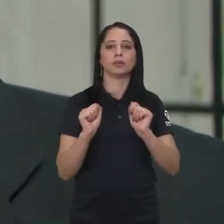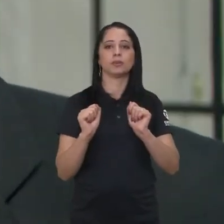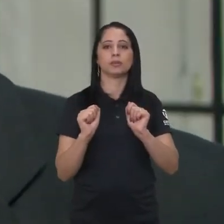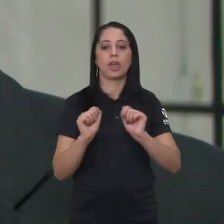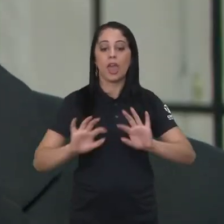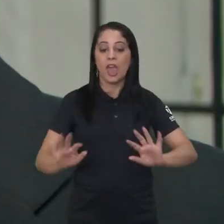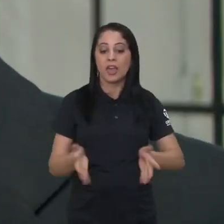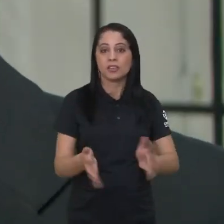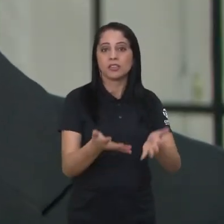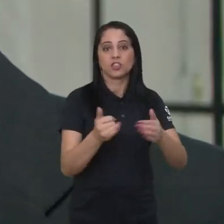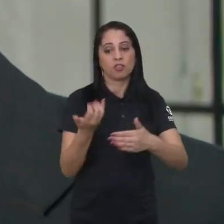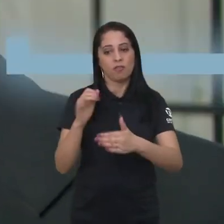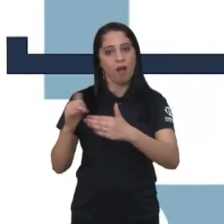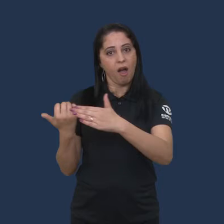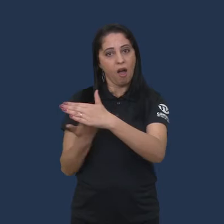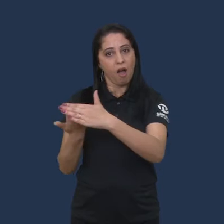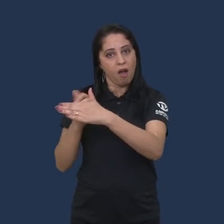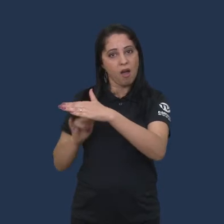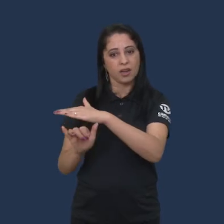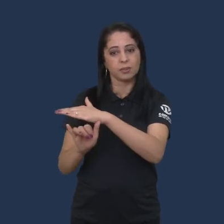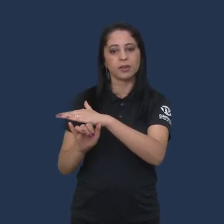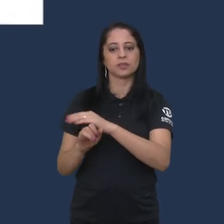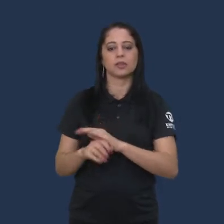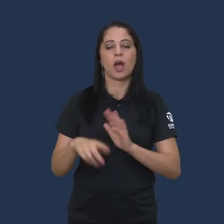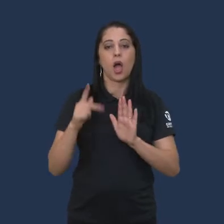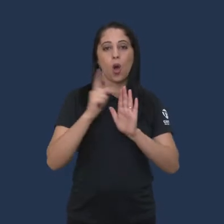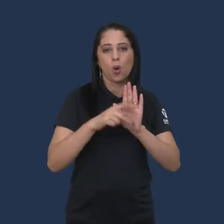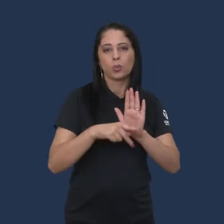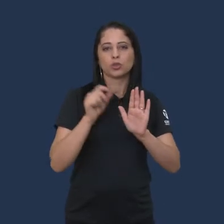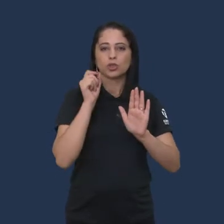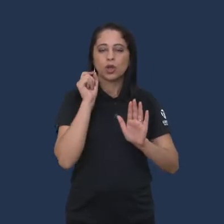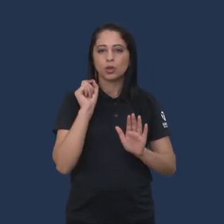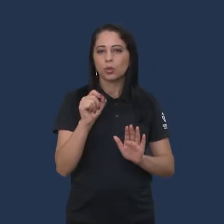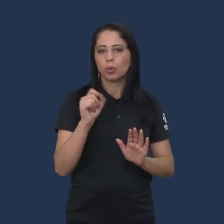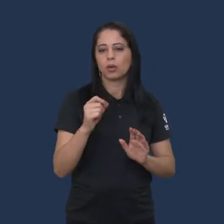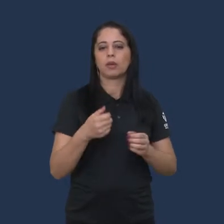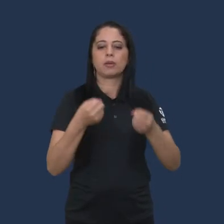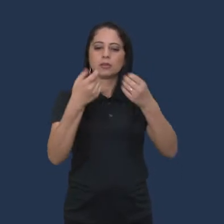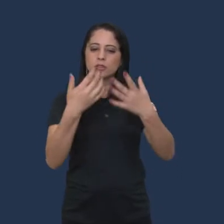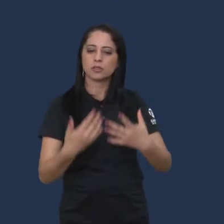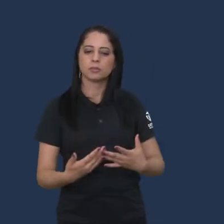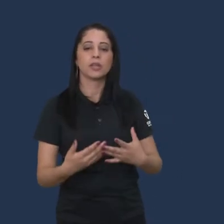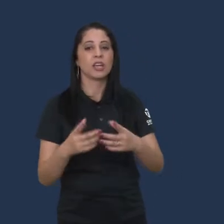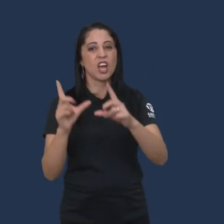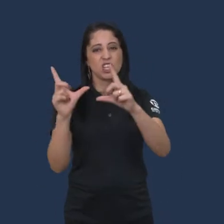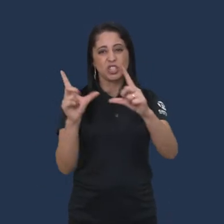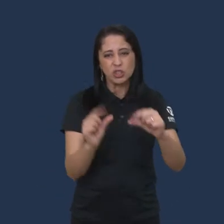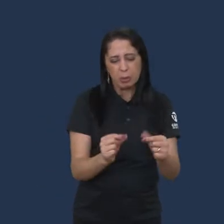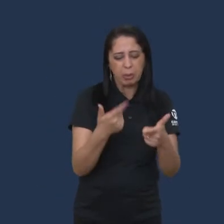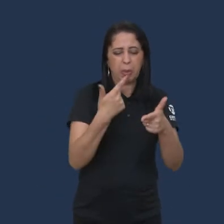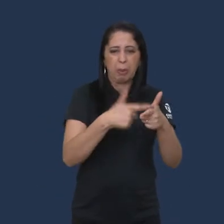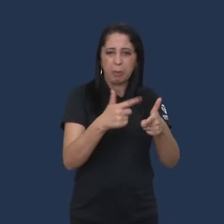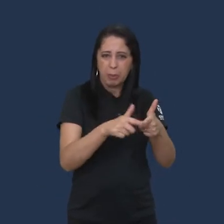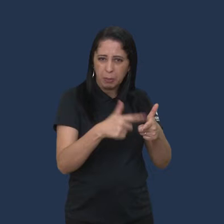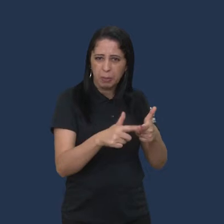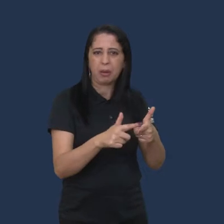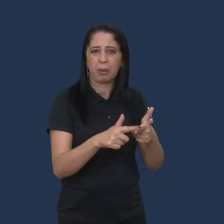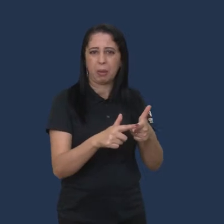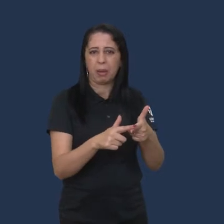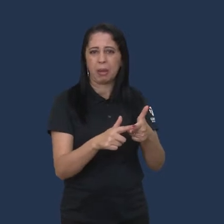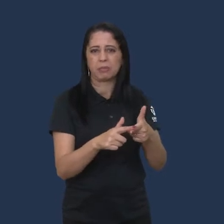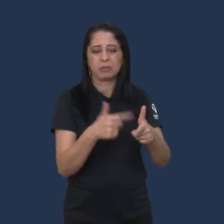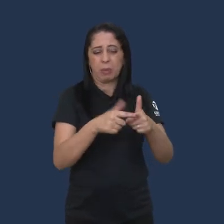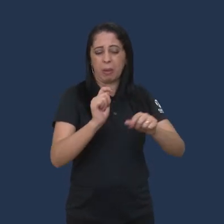às startups na cidade. O projeto prevê reduzir as burocracias e promover a agilidade nos trâmites